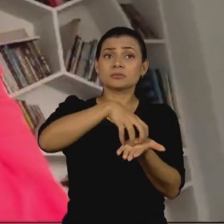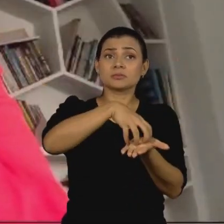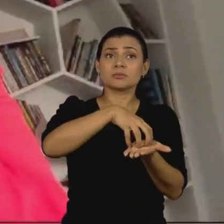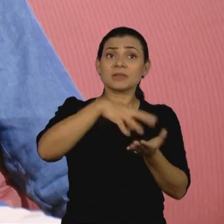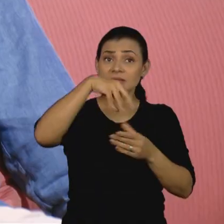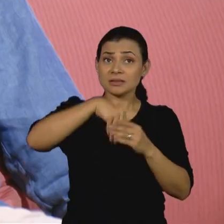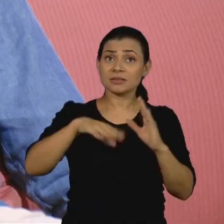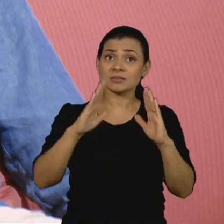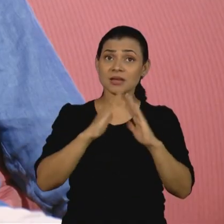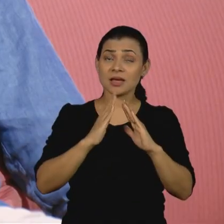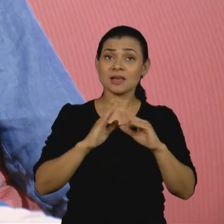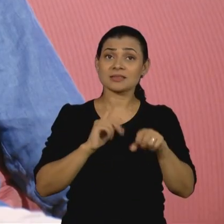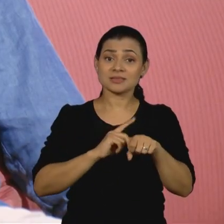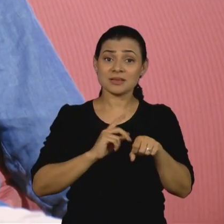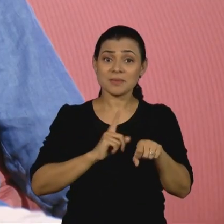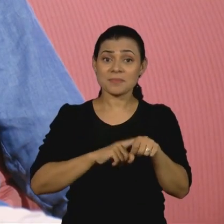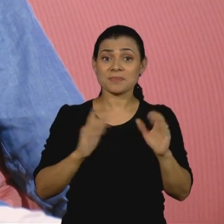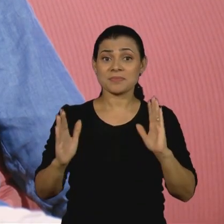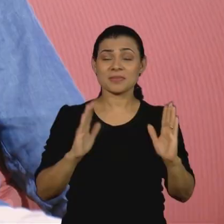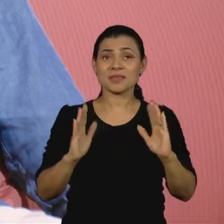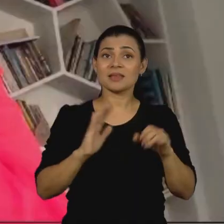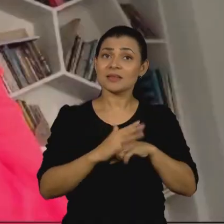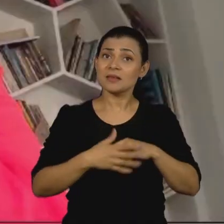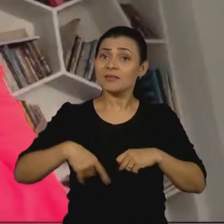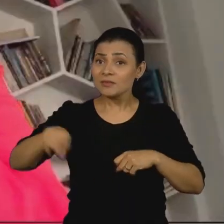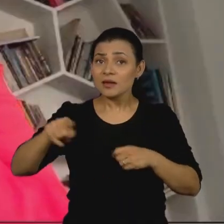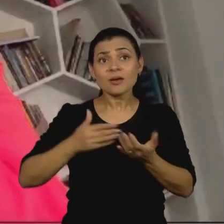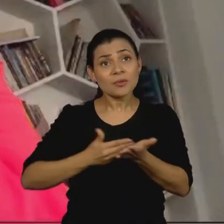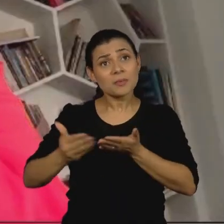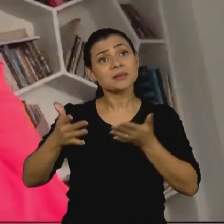dentro de casa aqui na pandemia, você não leva pro teatro?